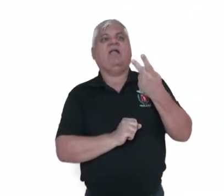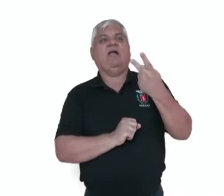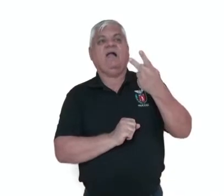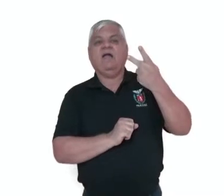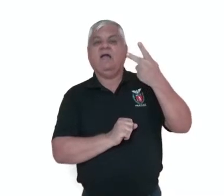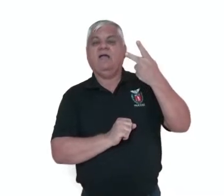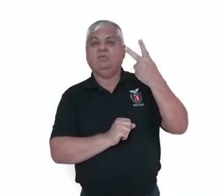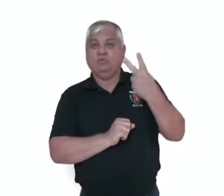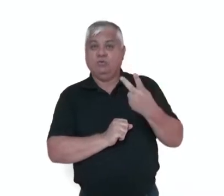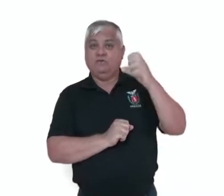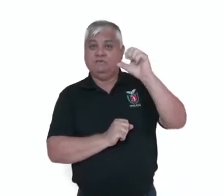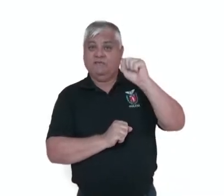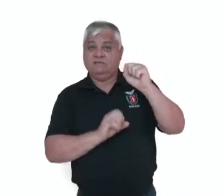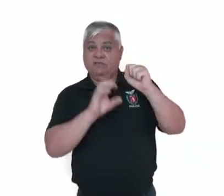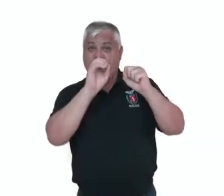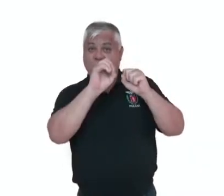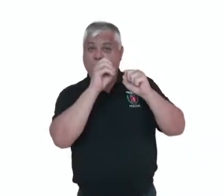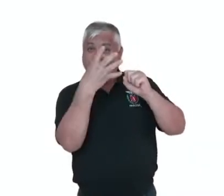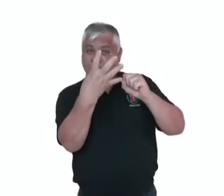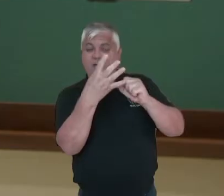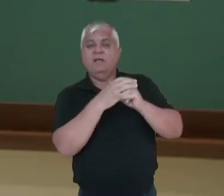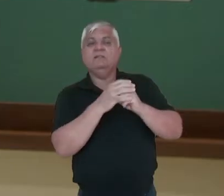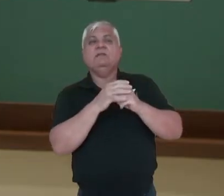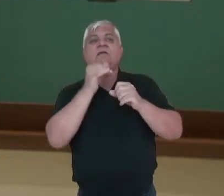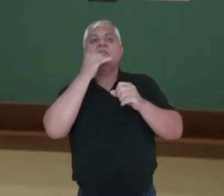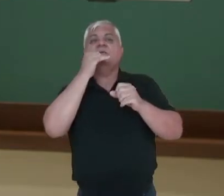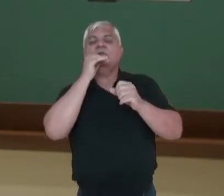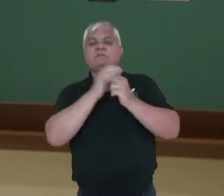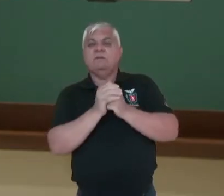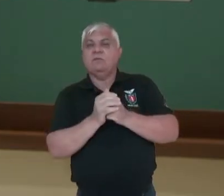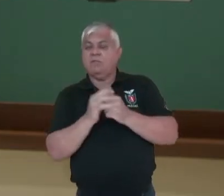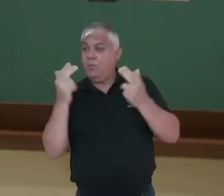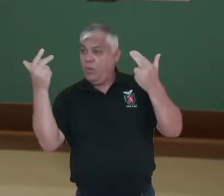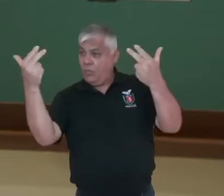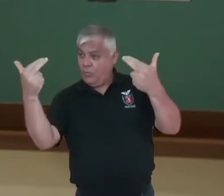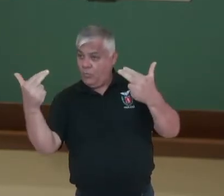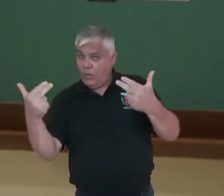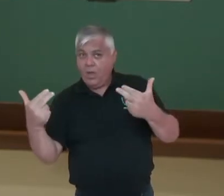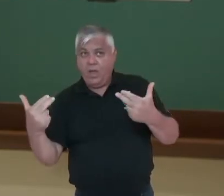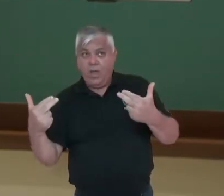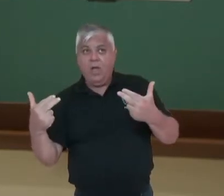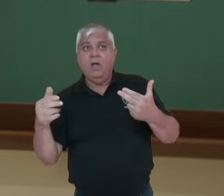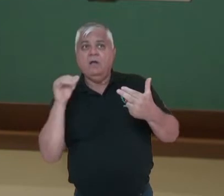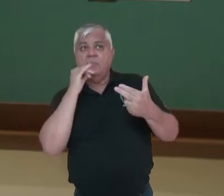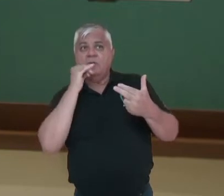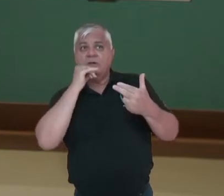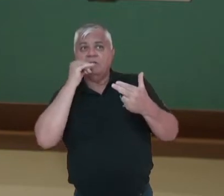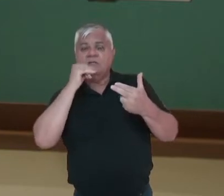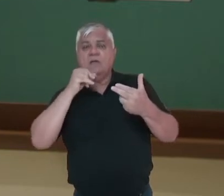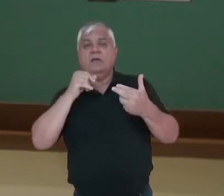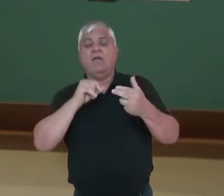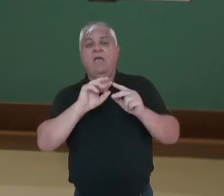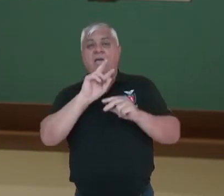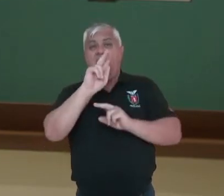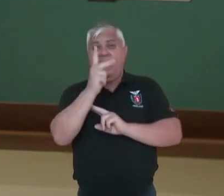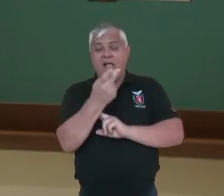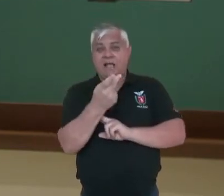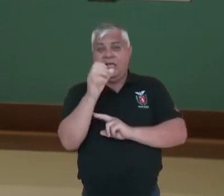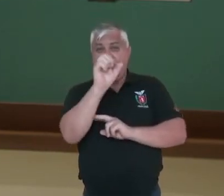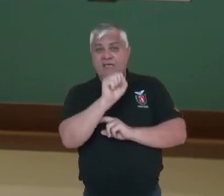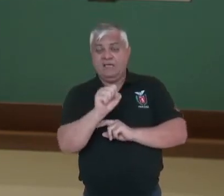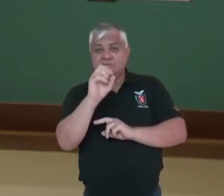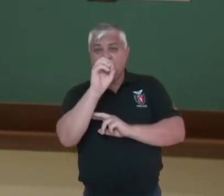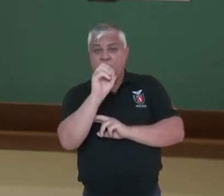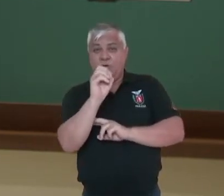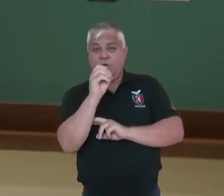segunda, eliminando aqui, o que está igual nos lados opostos da seta, que nesse caso é o